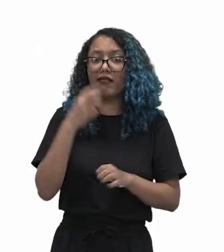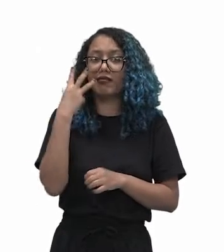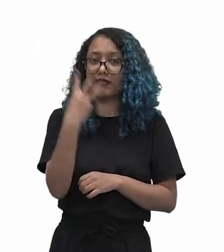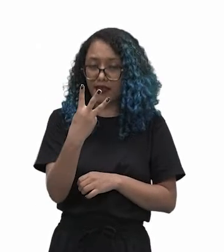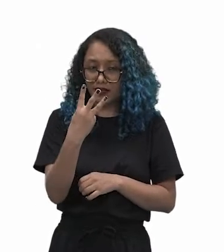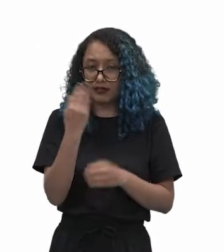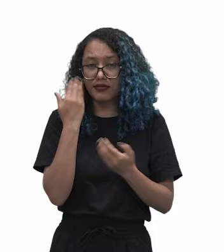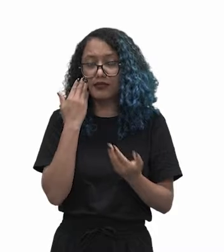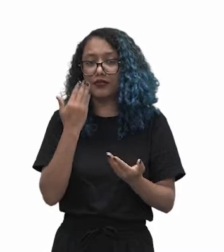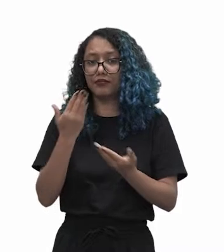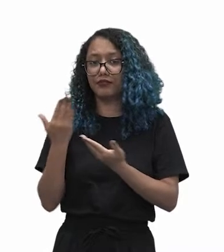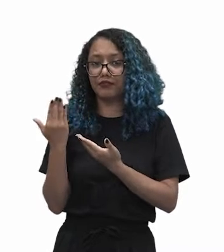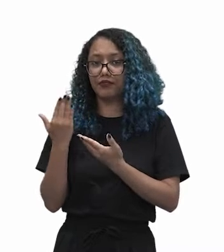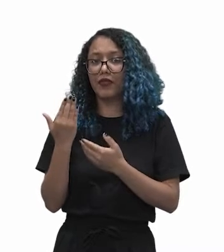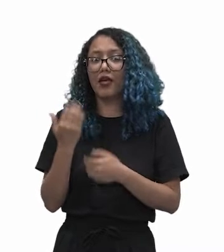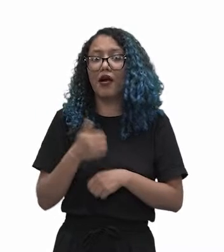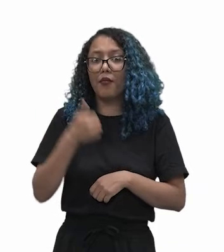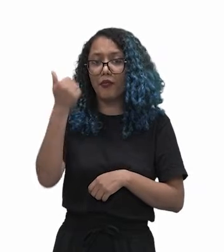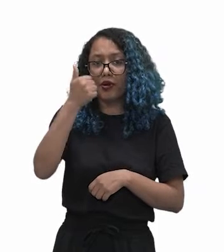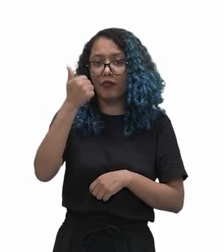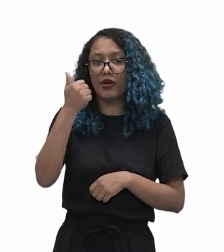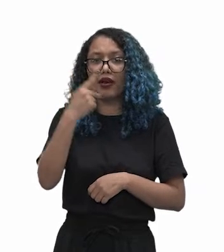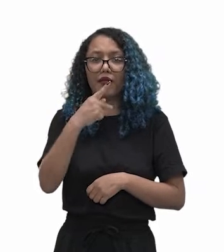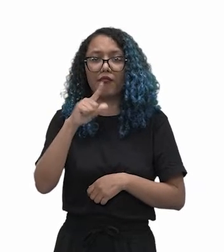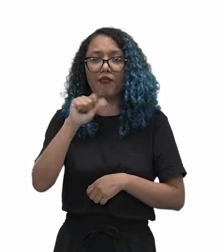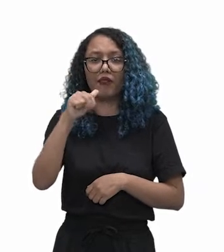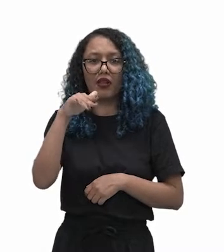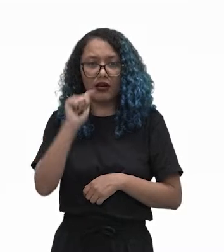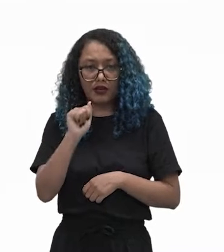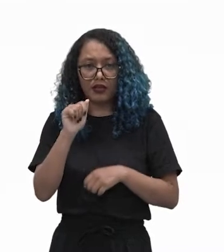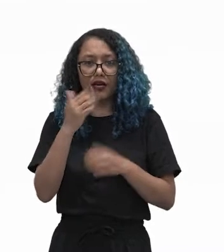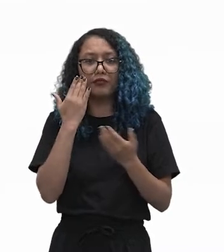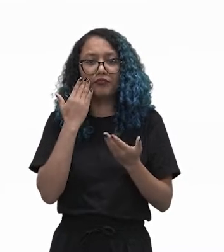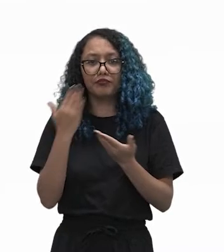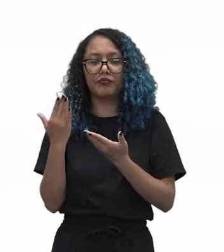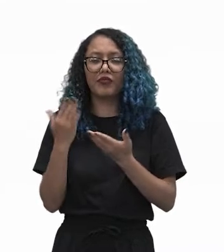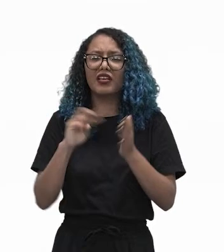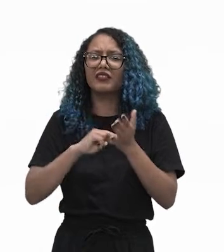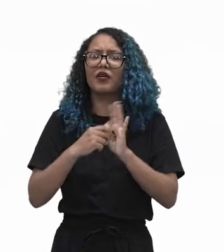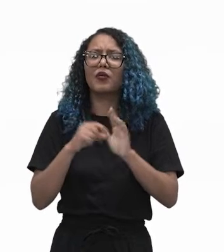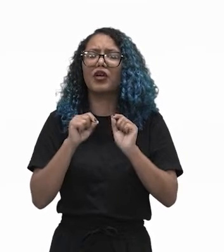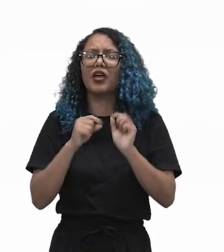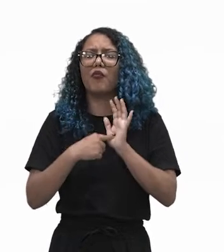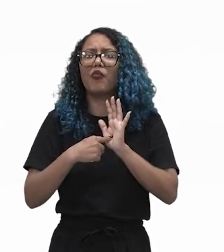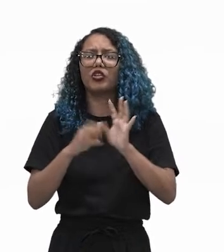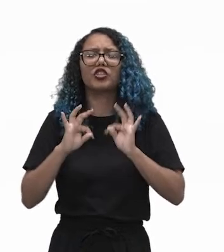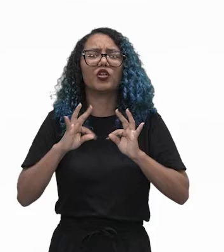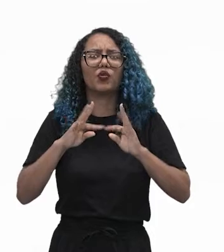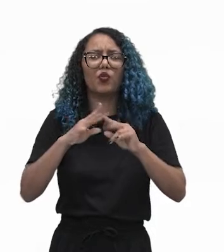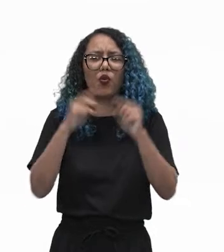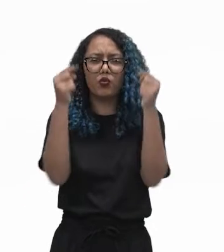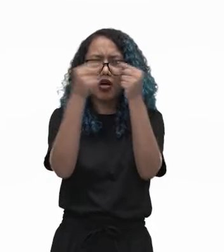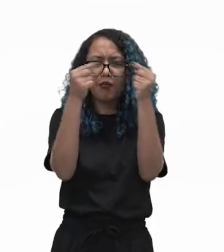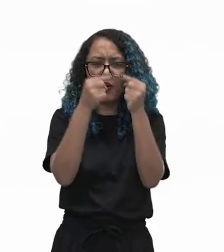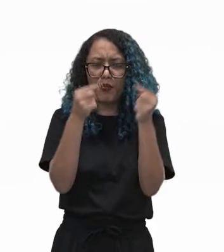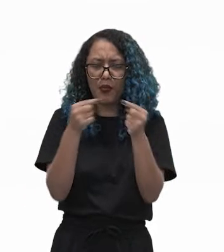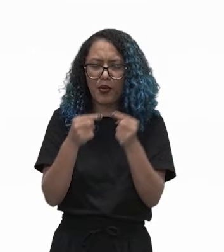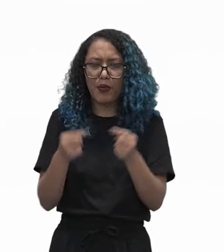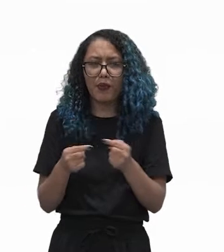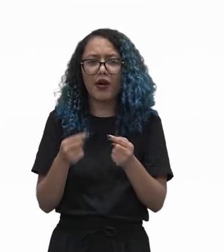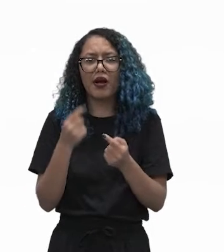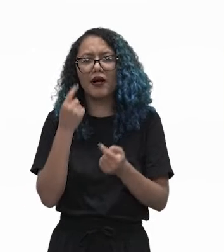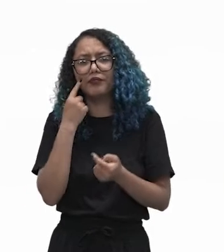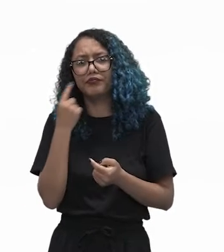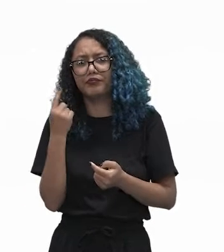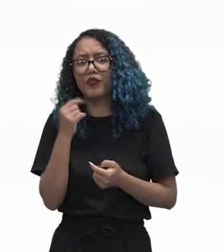fórmula estrutural plana, que consiste em mostrar todas as ligações que aparecem aqui. Por exemplo, as